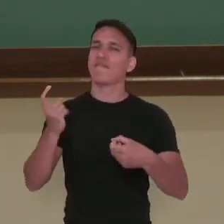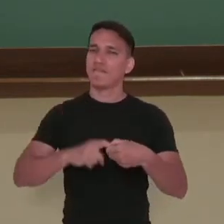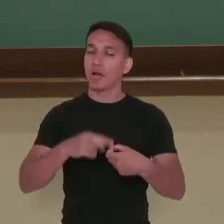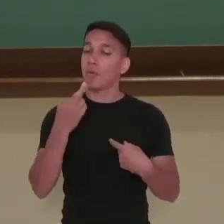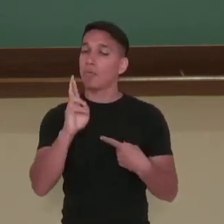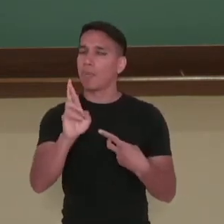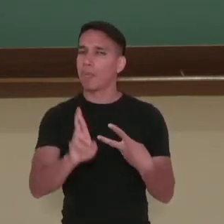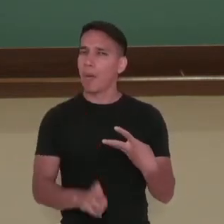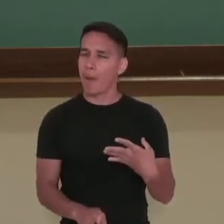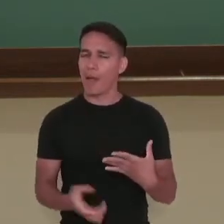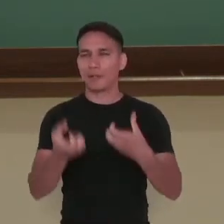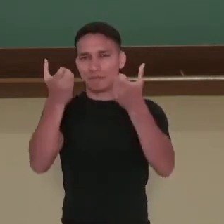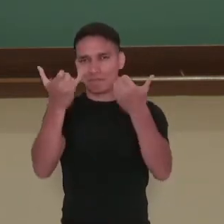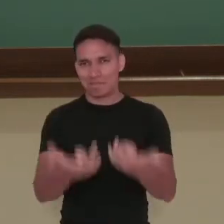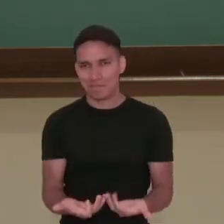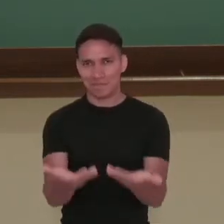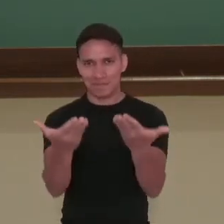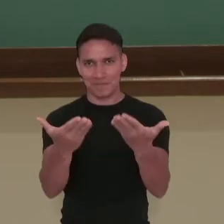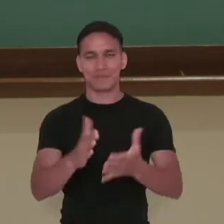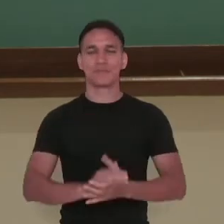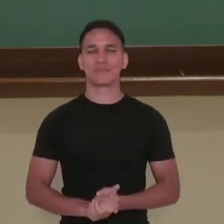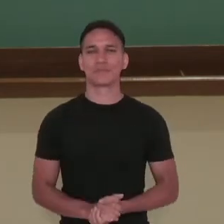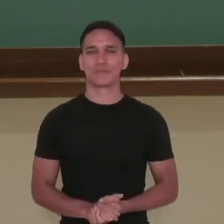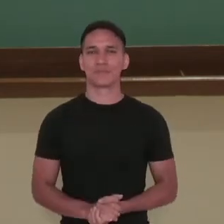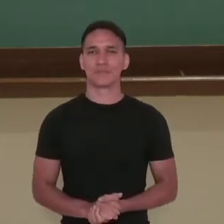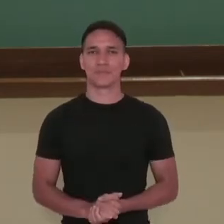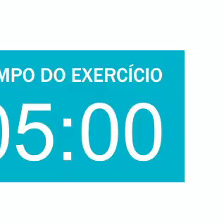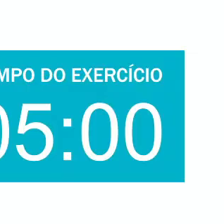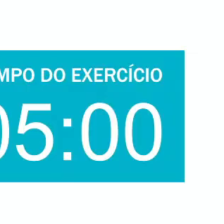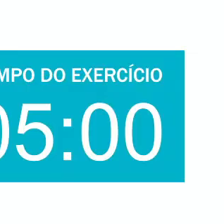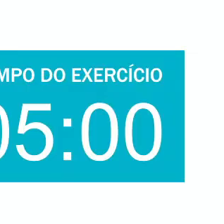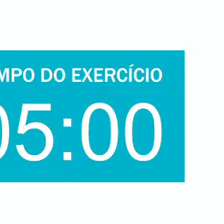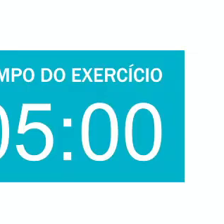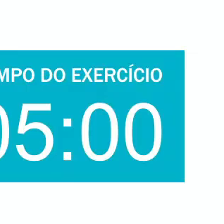vamos retornar com a correção dessa atividade.